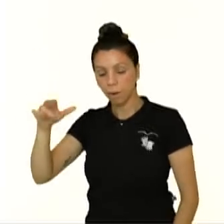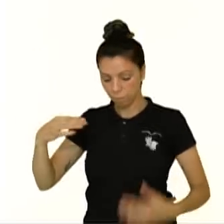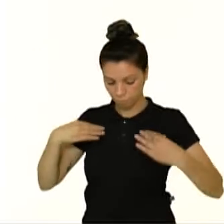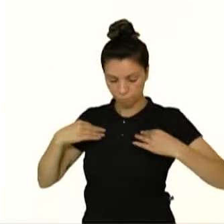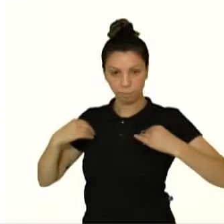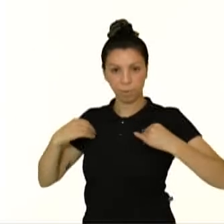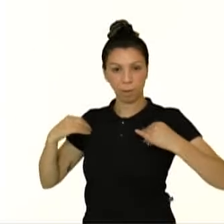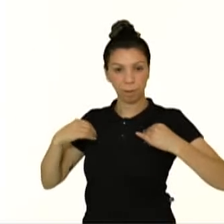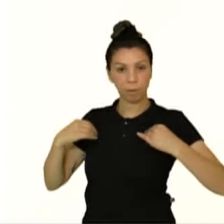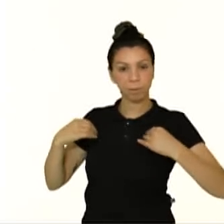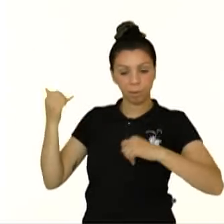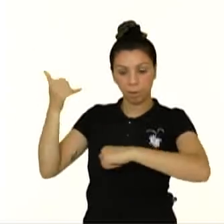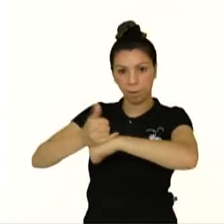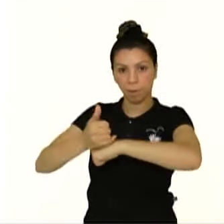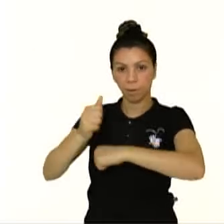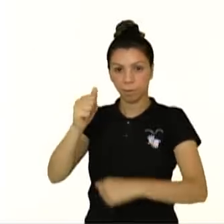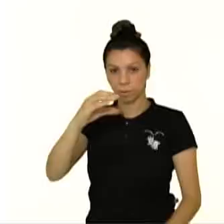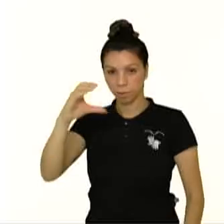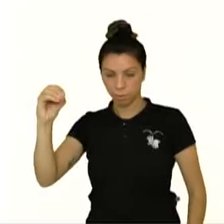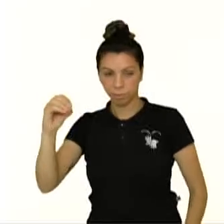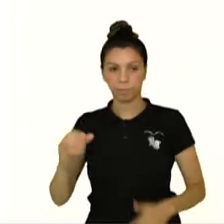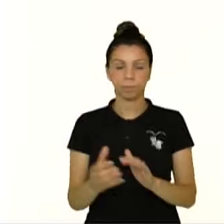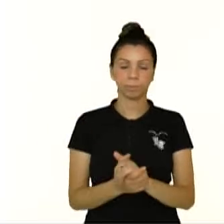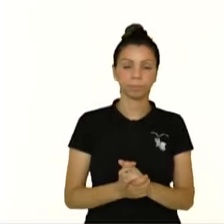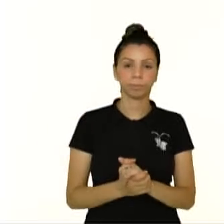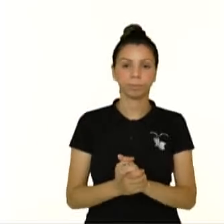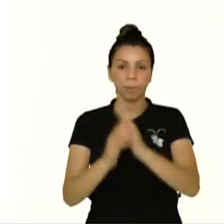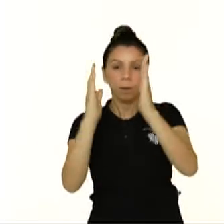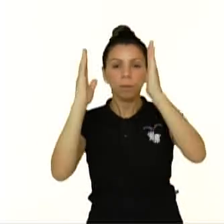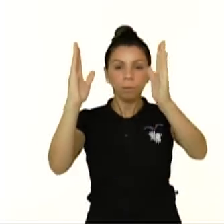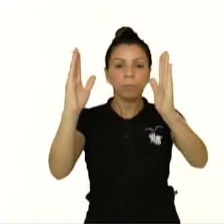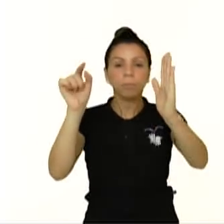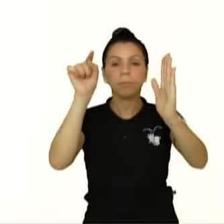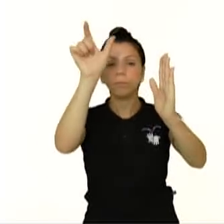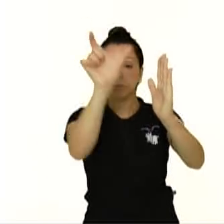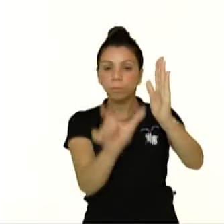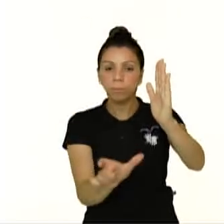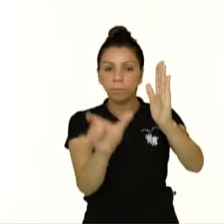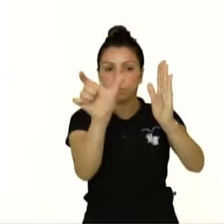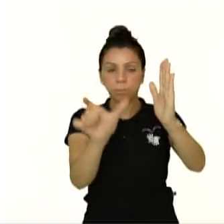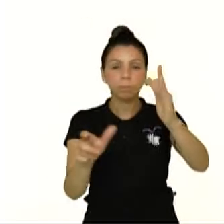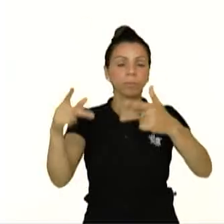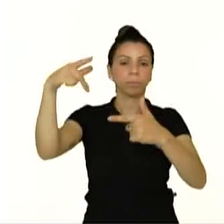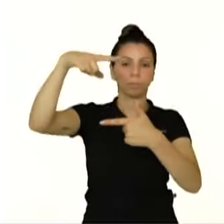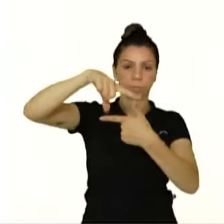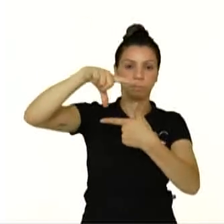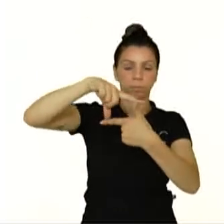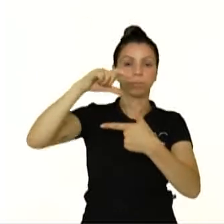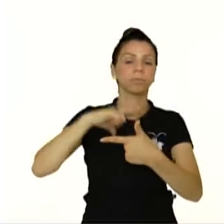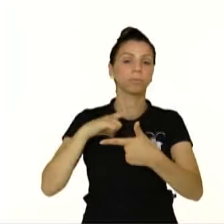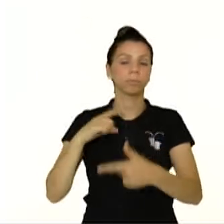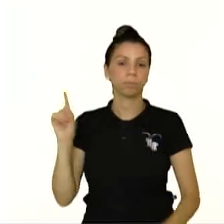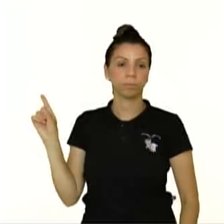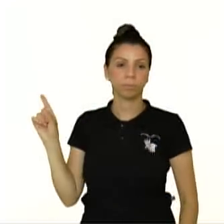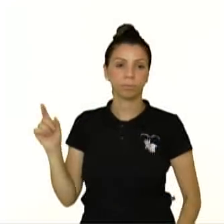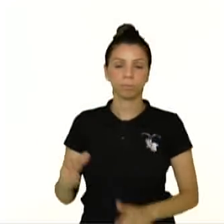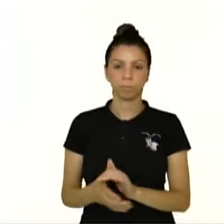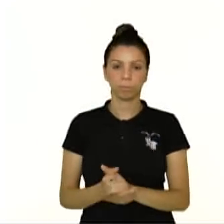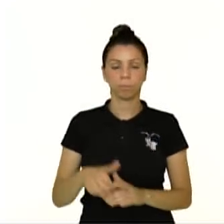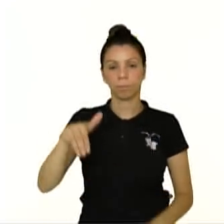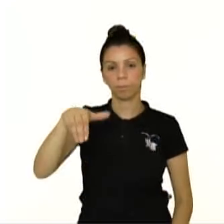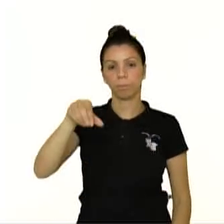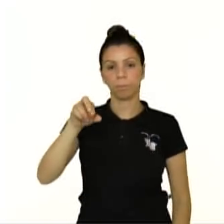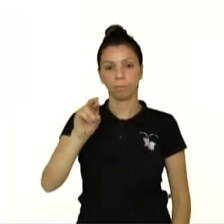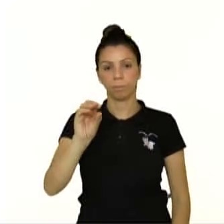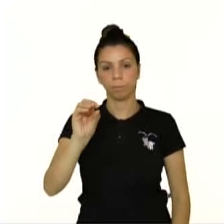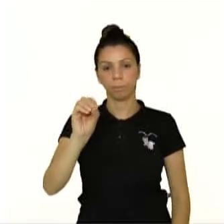aço, correto? E aí, no centro, né, da charge, da caricatura, nós temos Morgan.